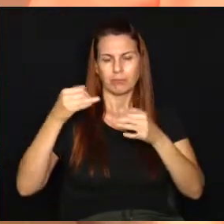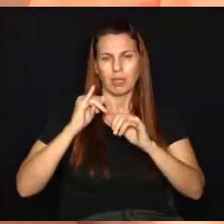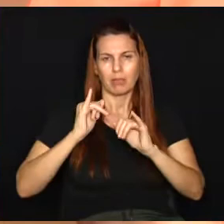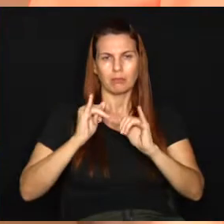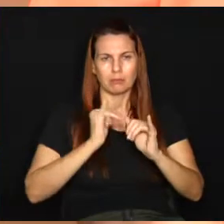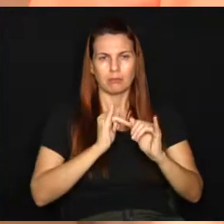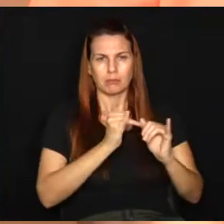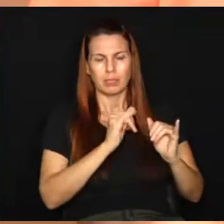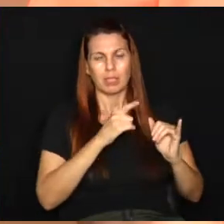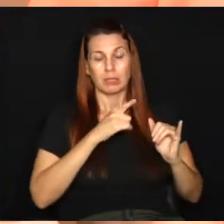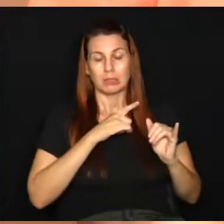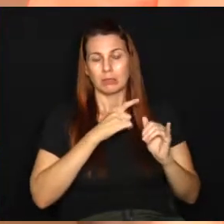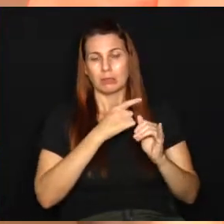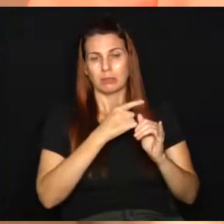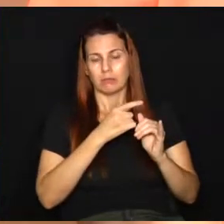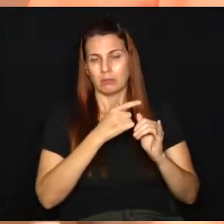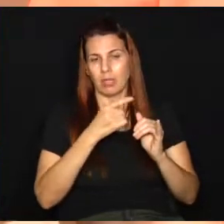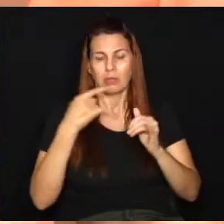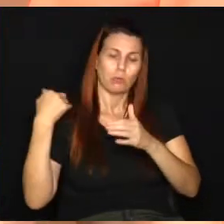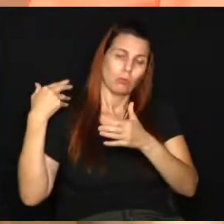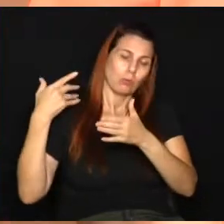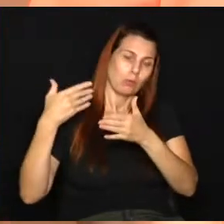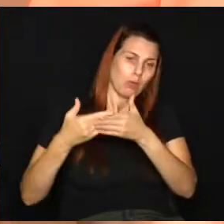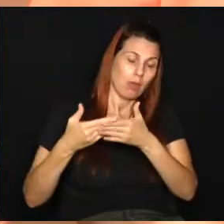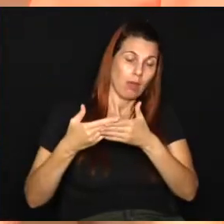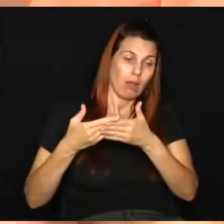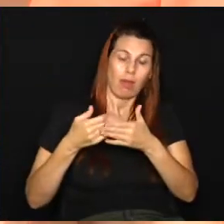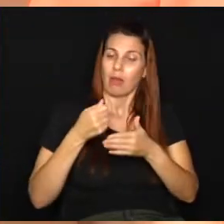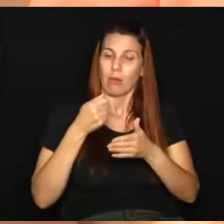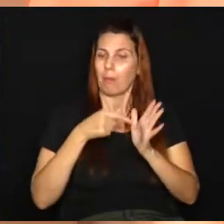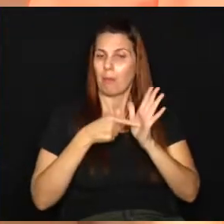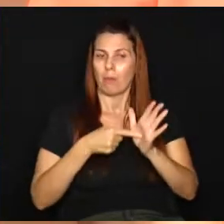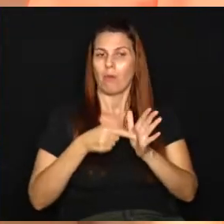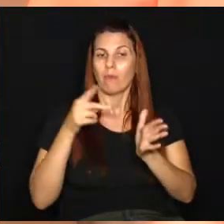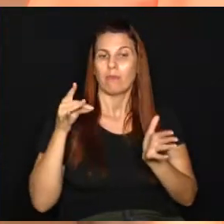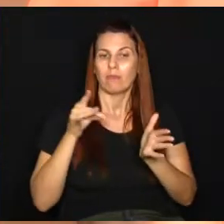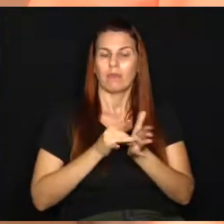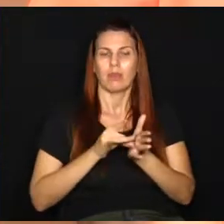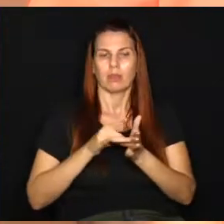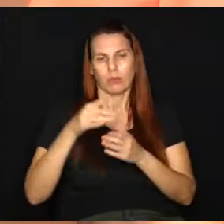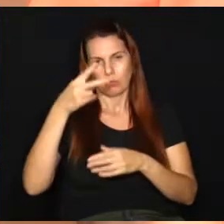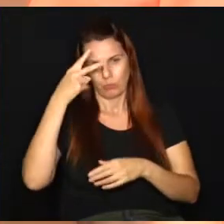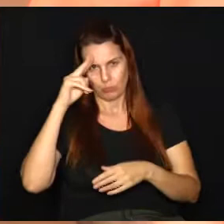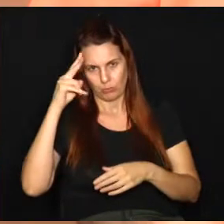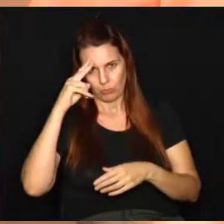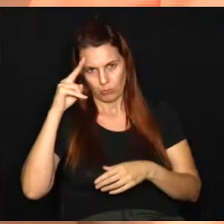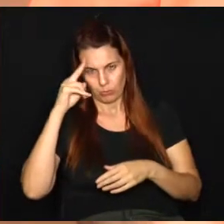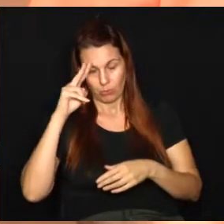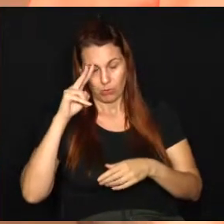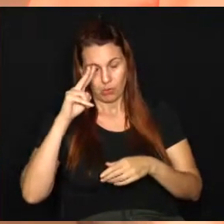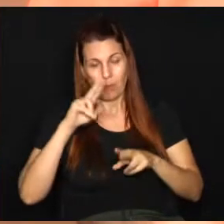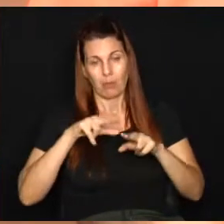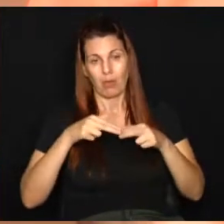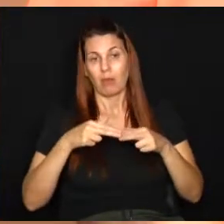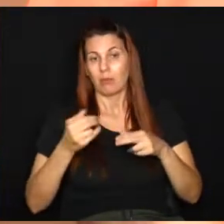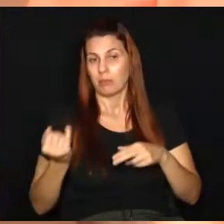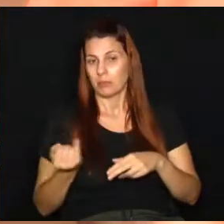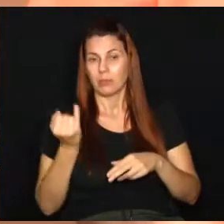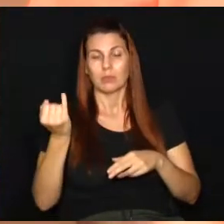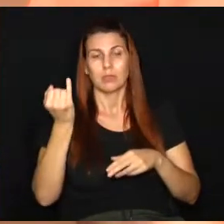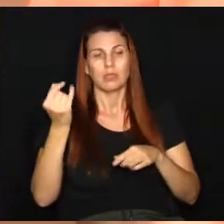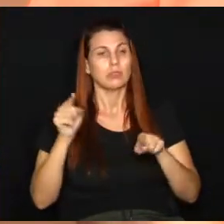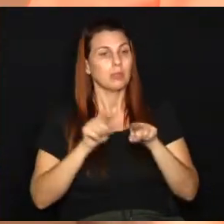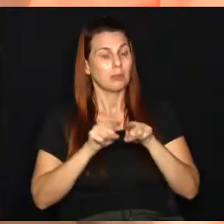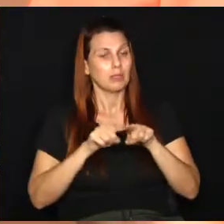nos documentos oficiais não traz a história dessas mulheres, e isso foi muito importante, inclusive aquele samba enredo